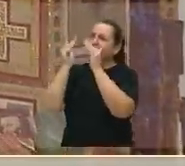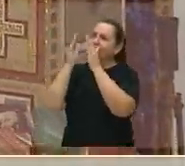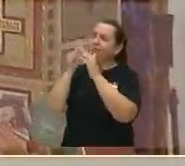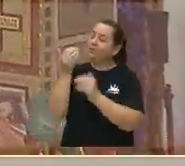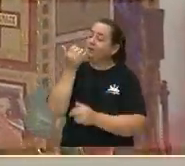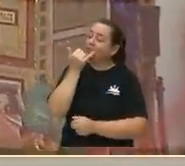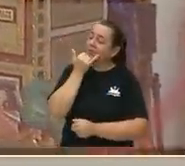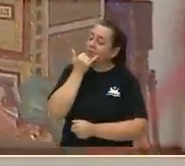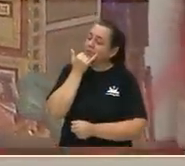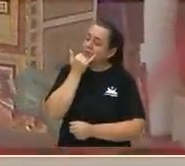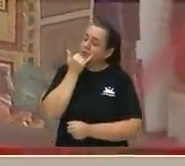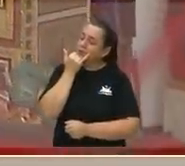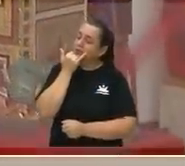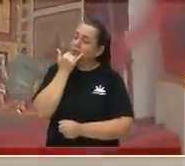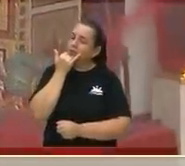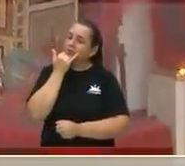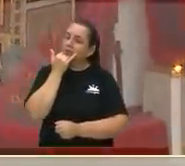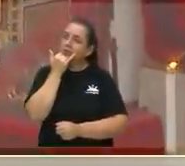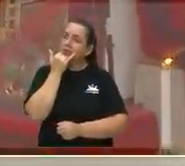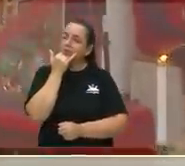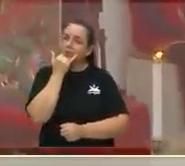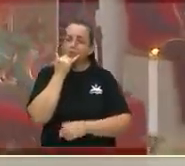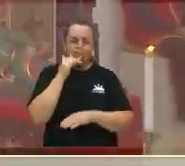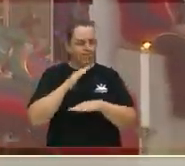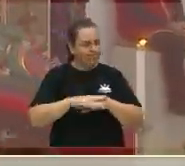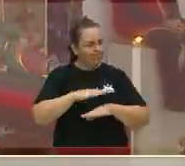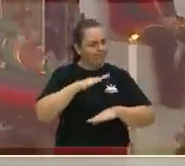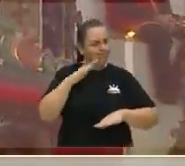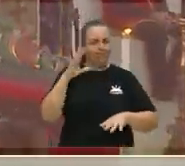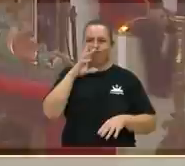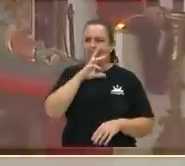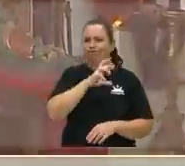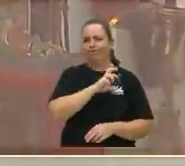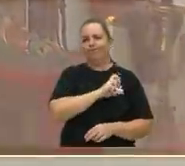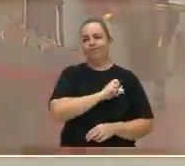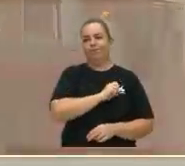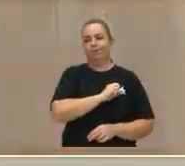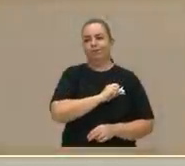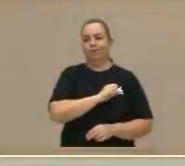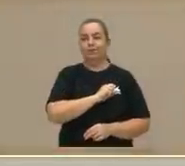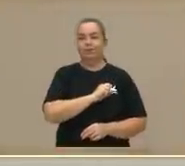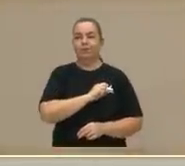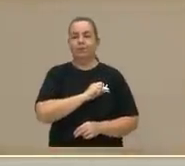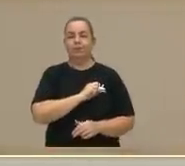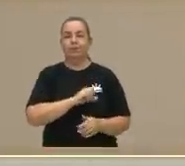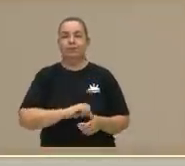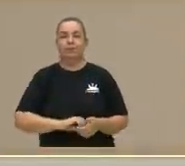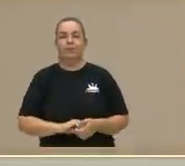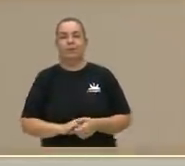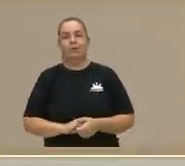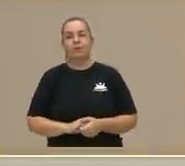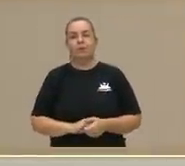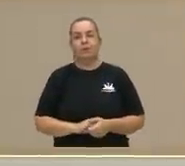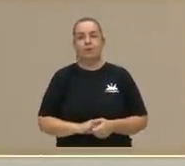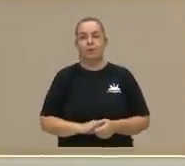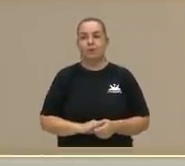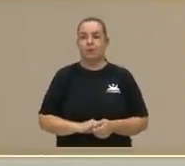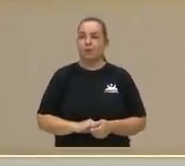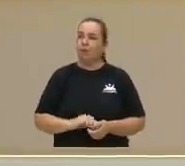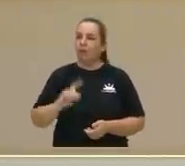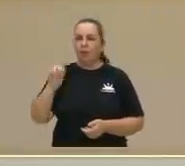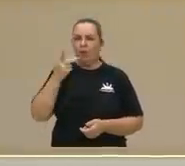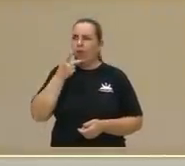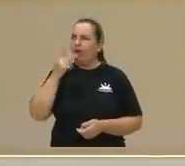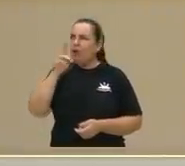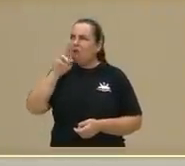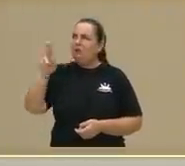pedido verdade e mais amor não tomar